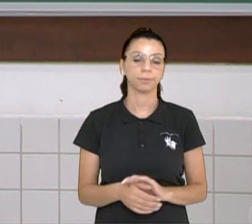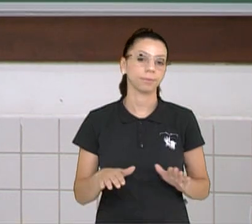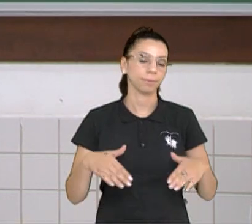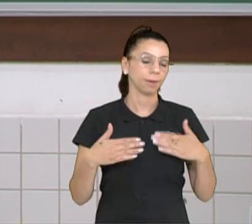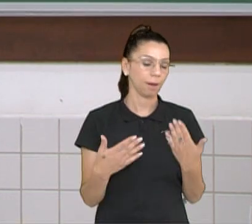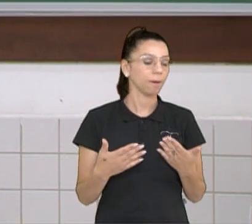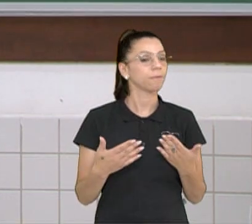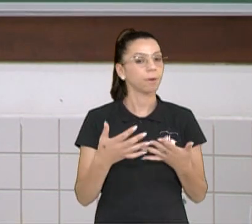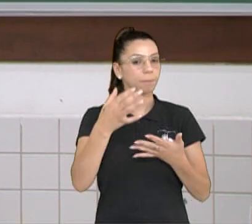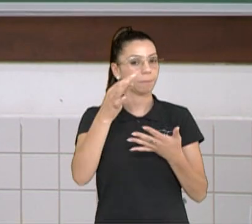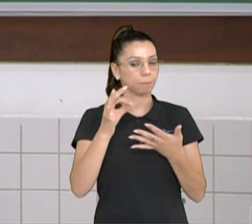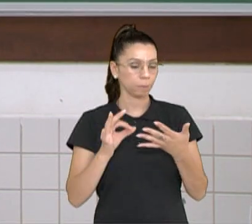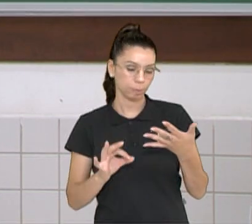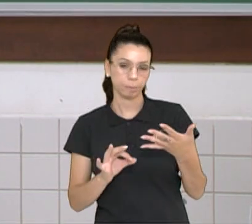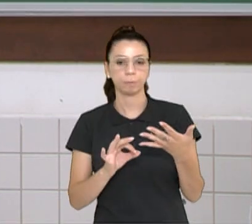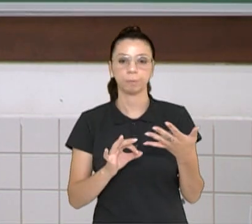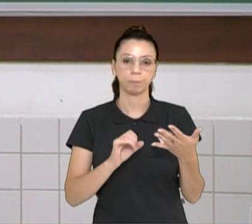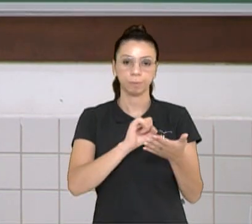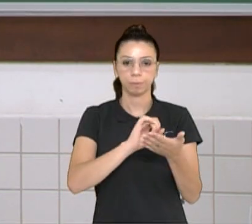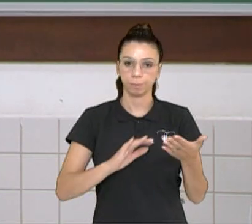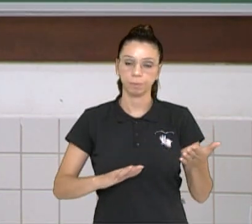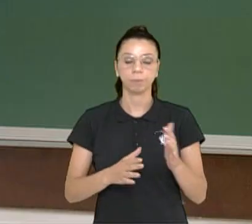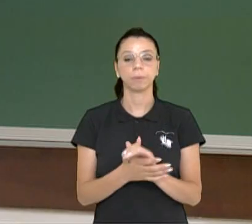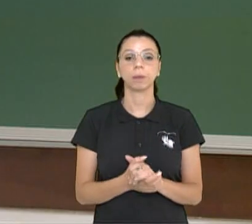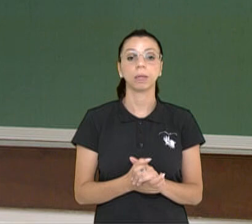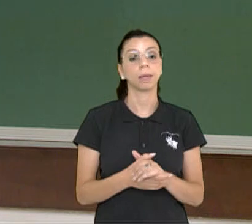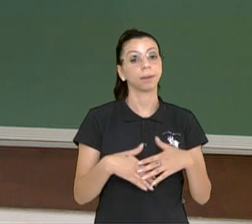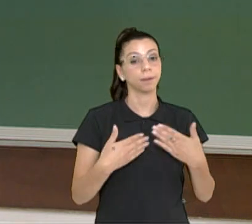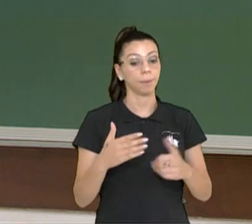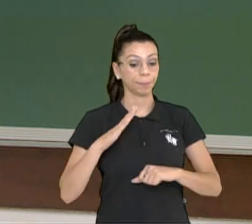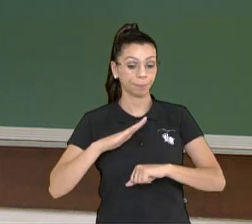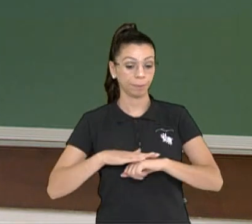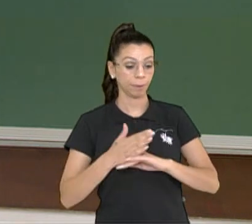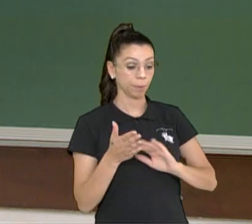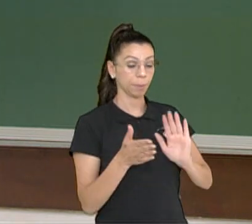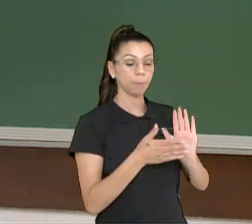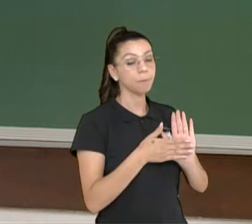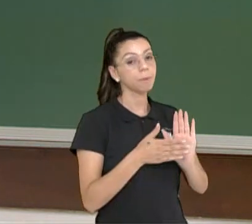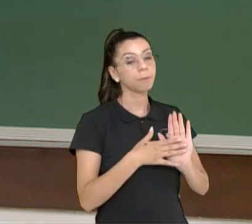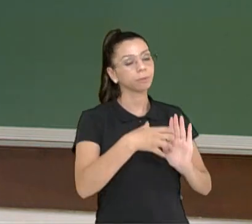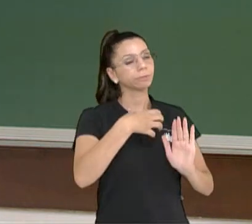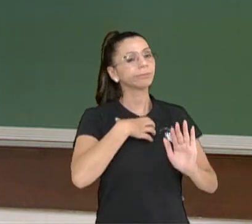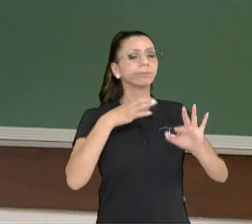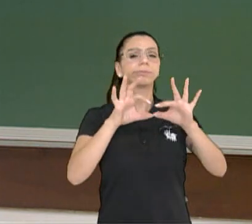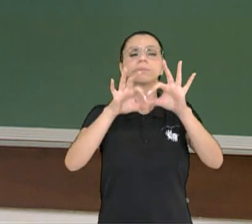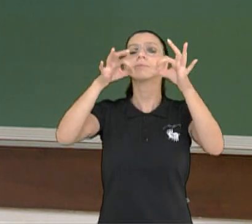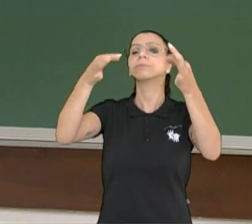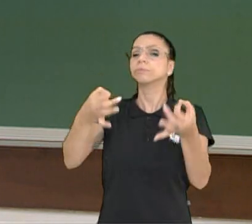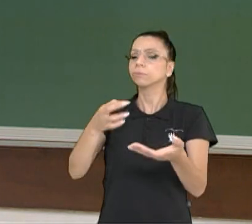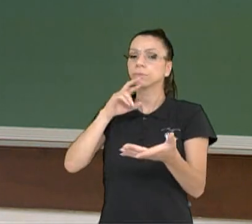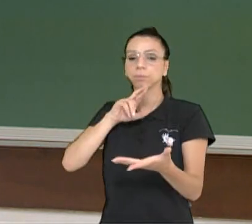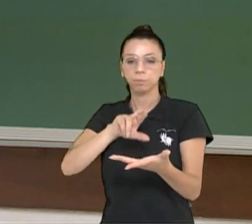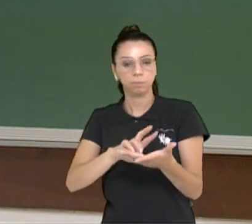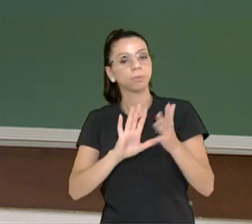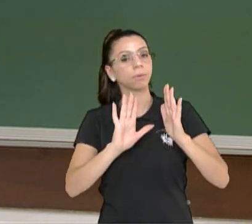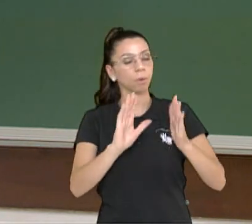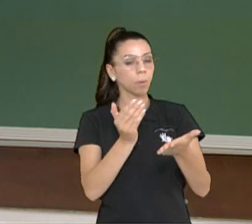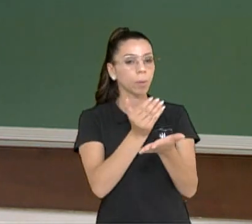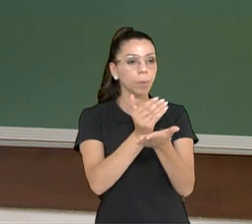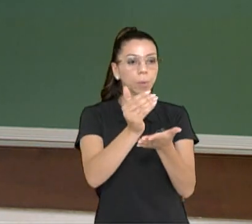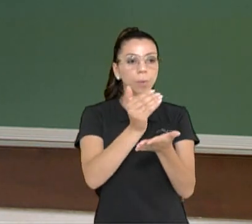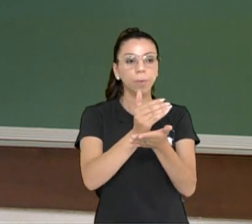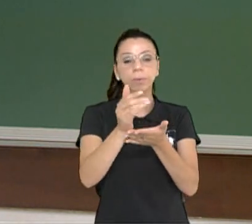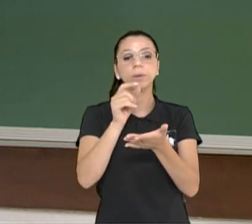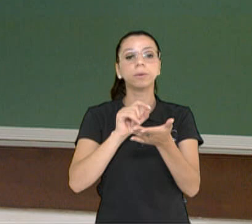Então vamos lá, pessoal, para a resolução desse exercício. Eu proponho uma forma mais simples para resolver. Então, começando